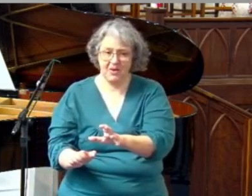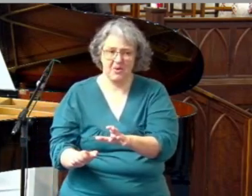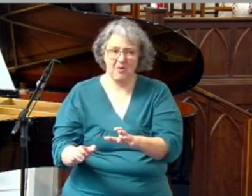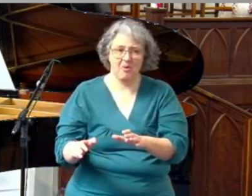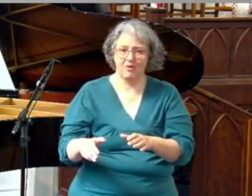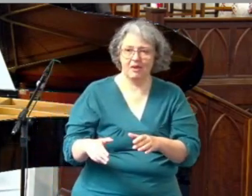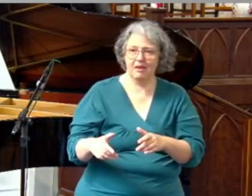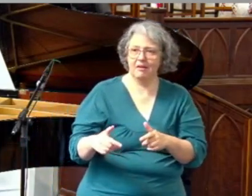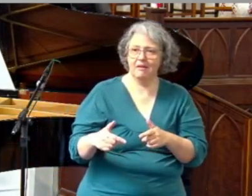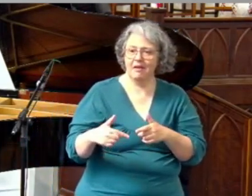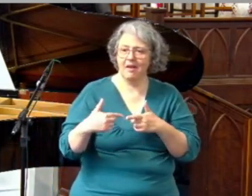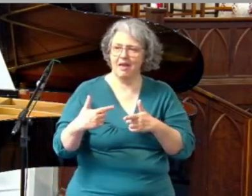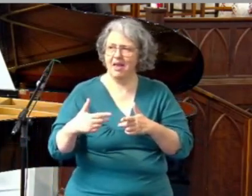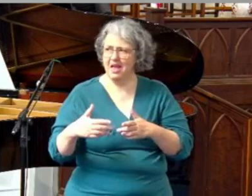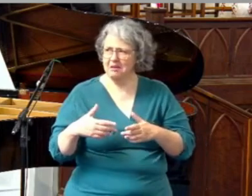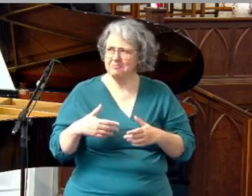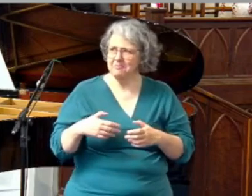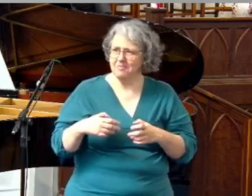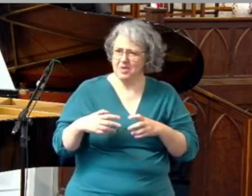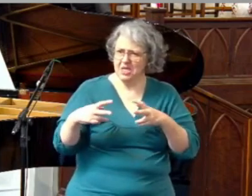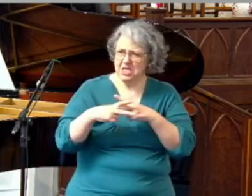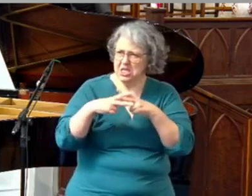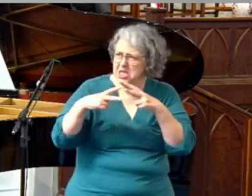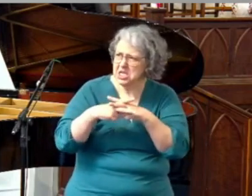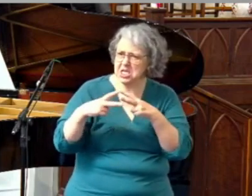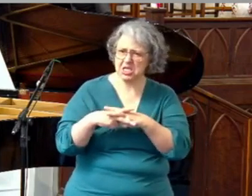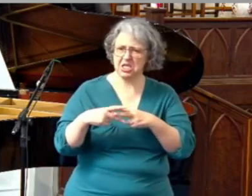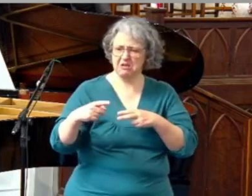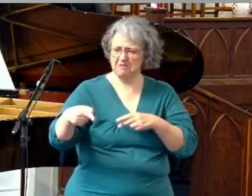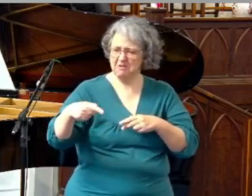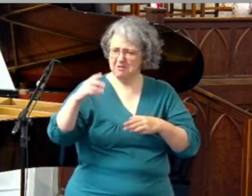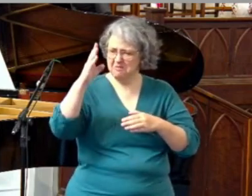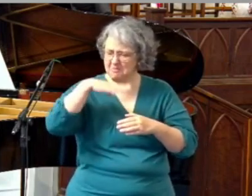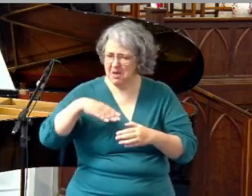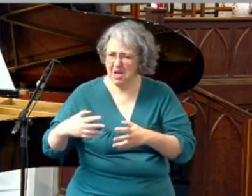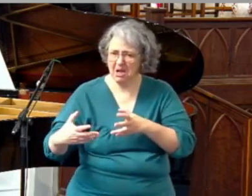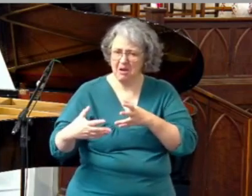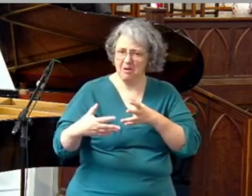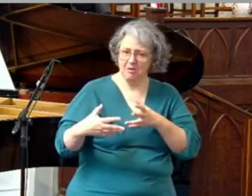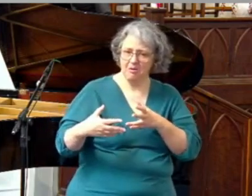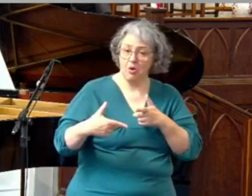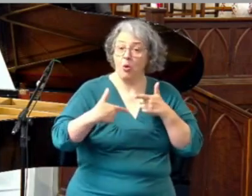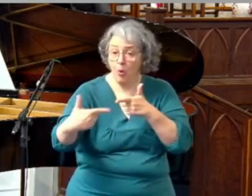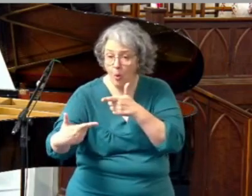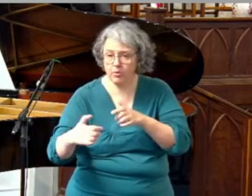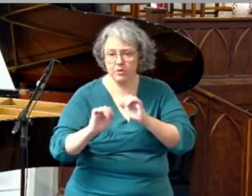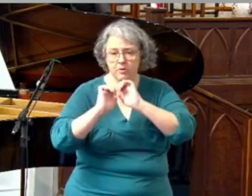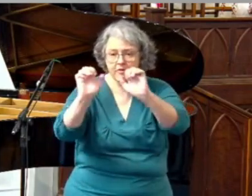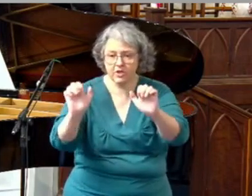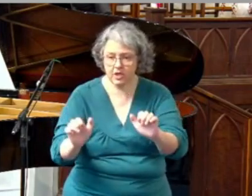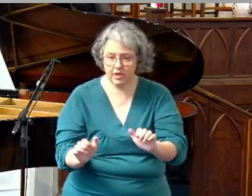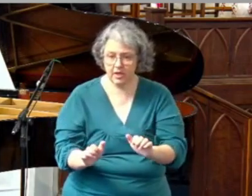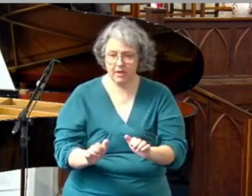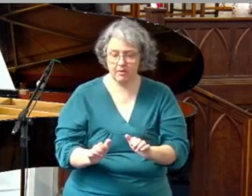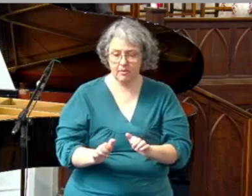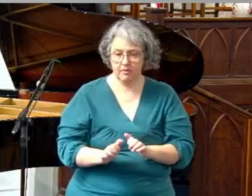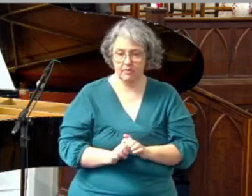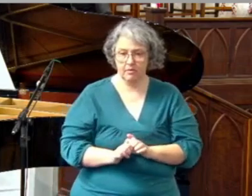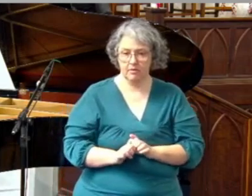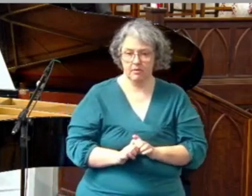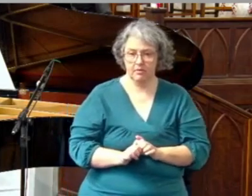reações hostis, agressivas, estes estão ou agem